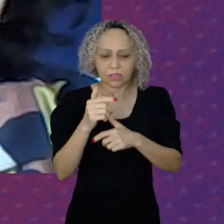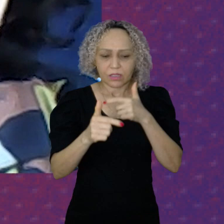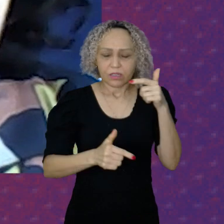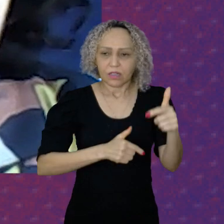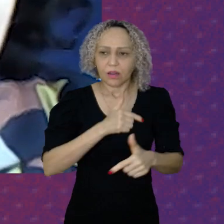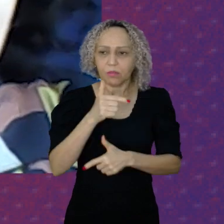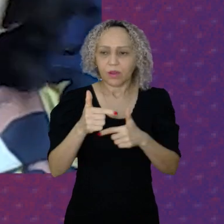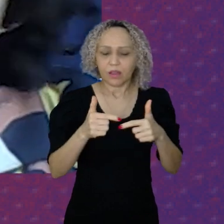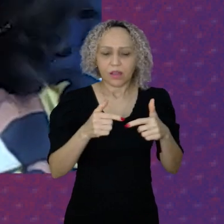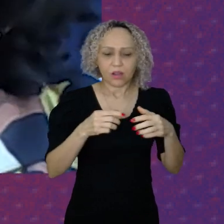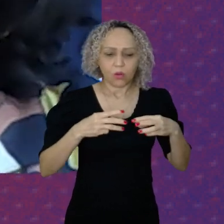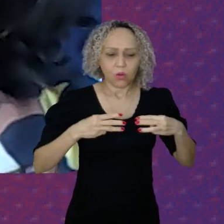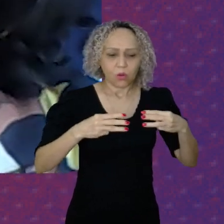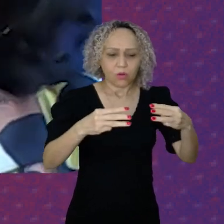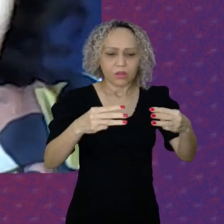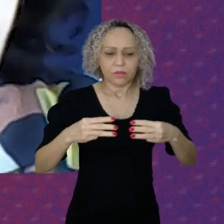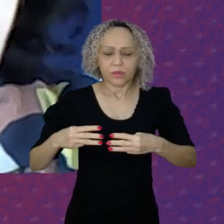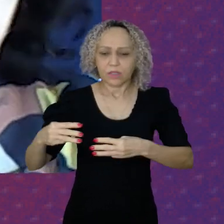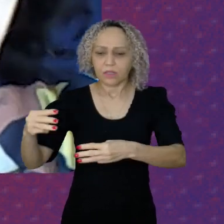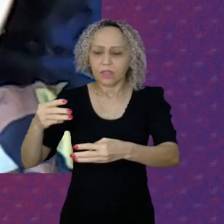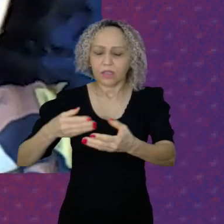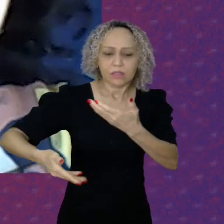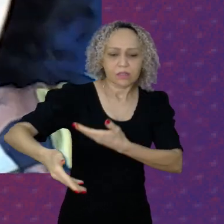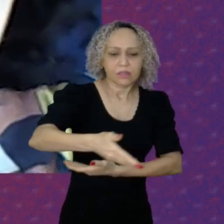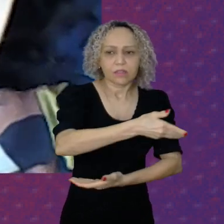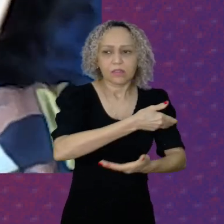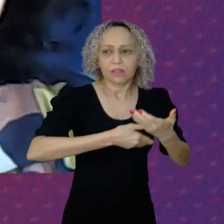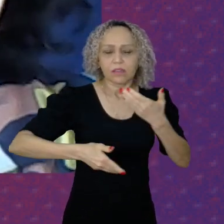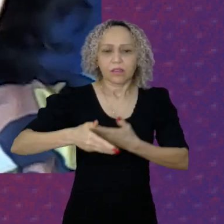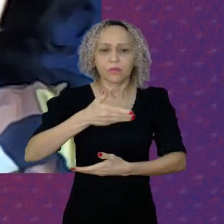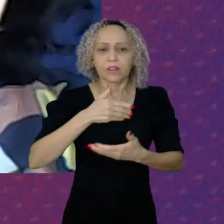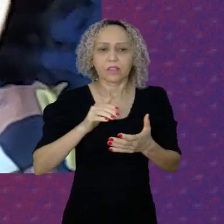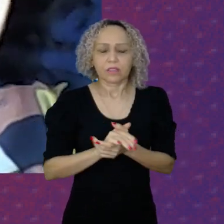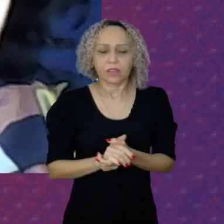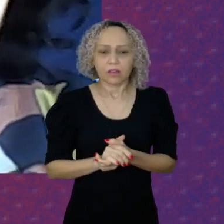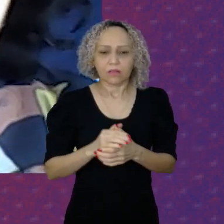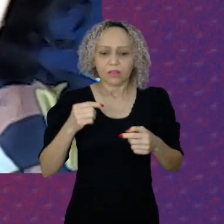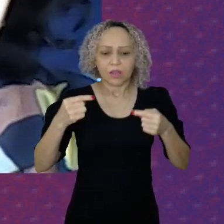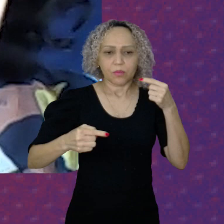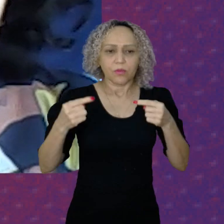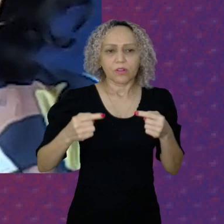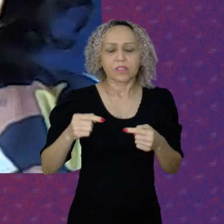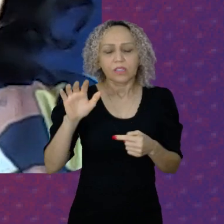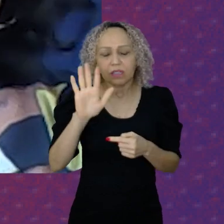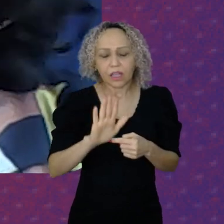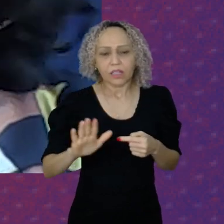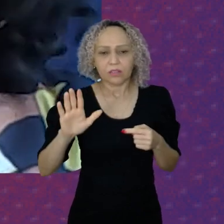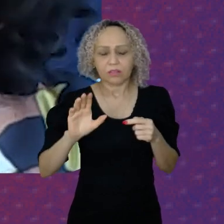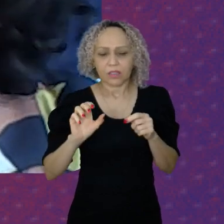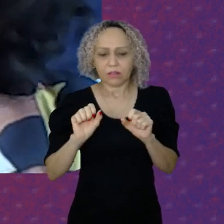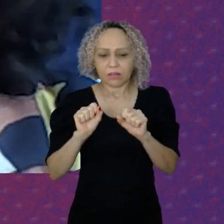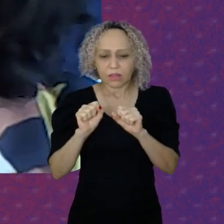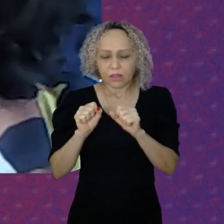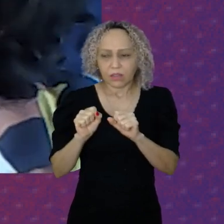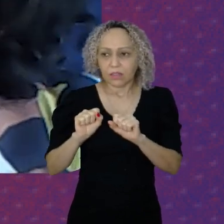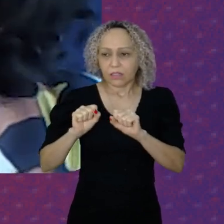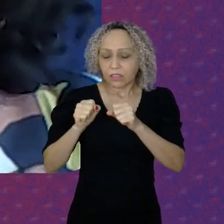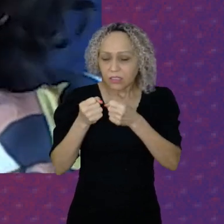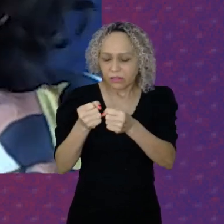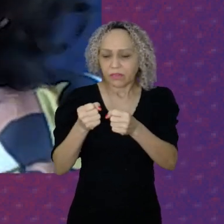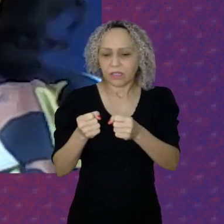interministerial de elaboração da Política Nacional de Enfrentamento à Violência Política de Gênero e